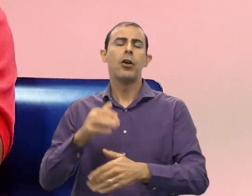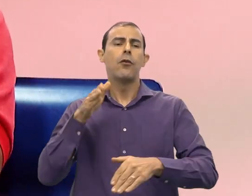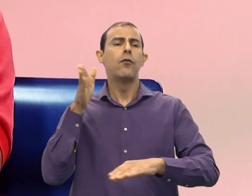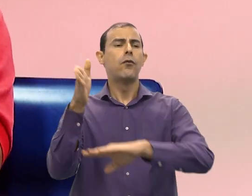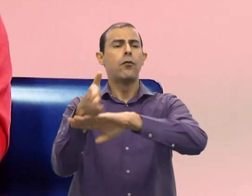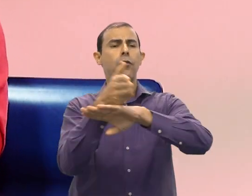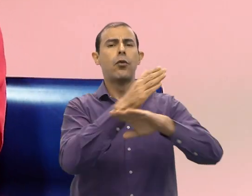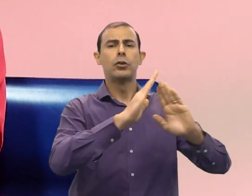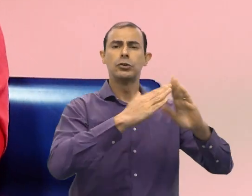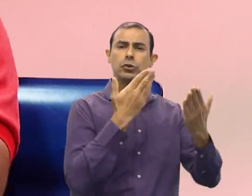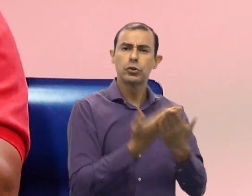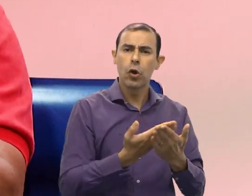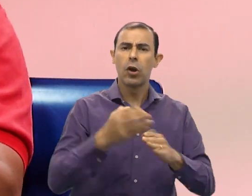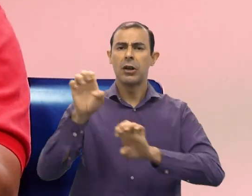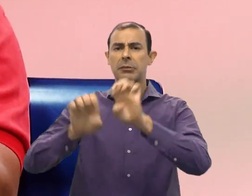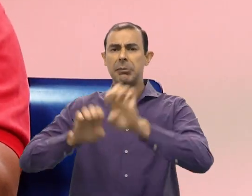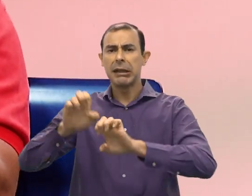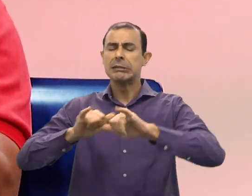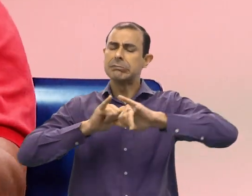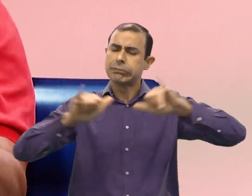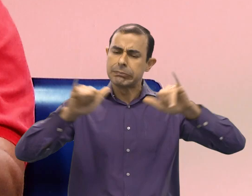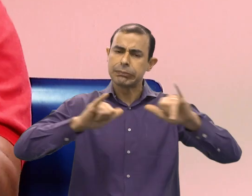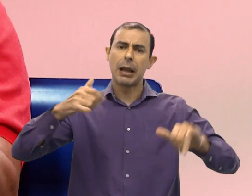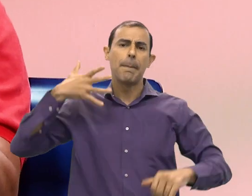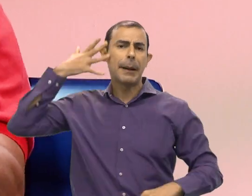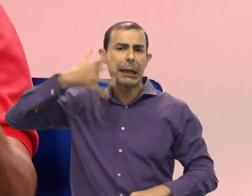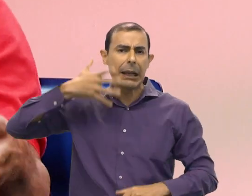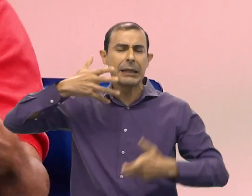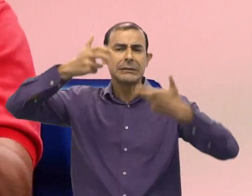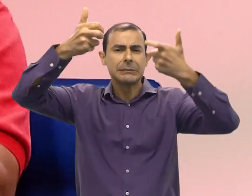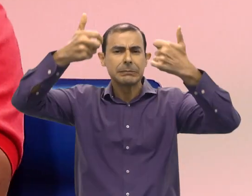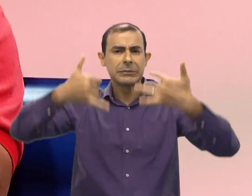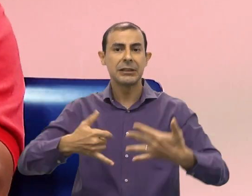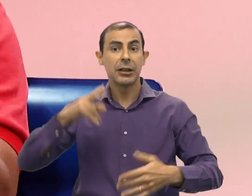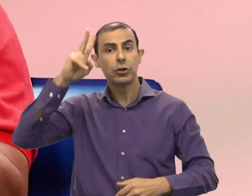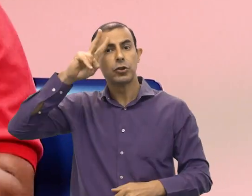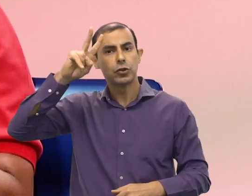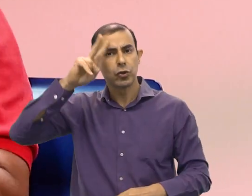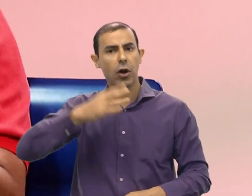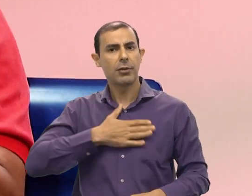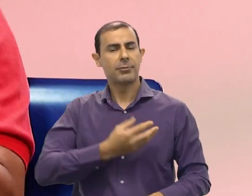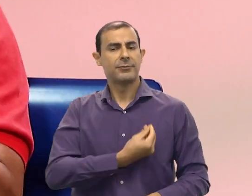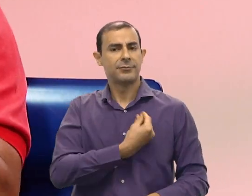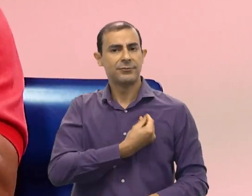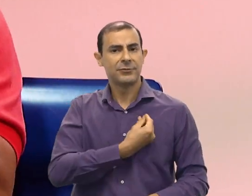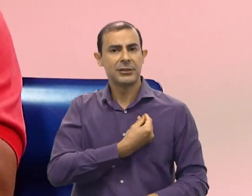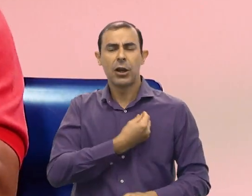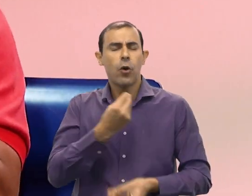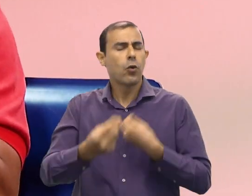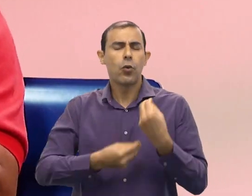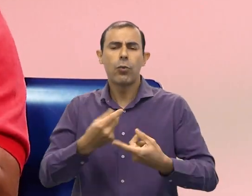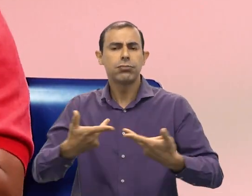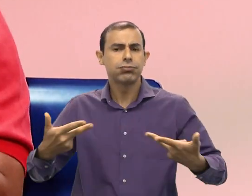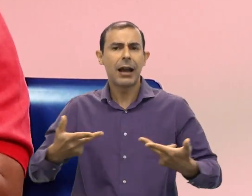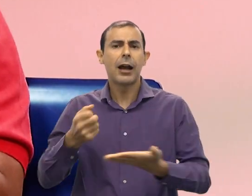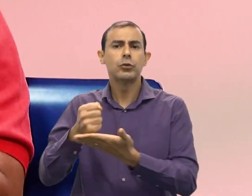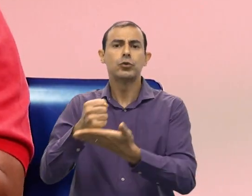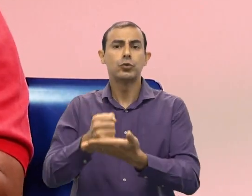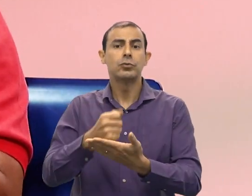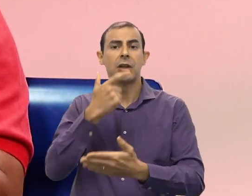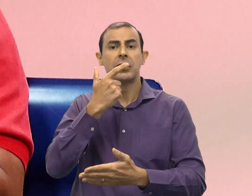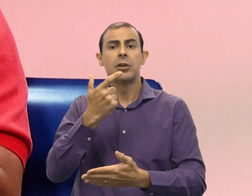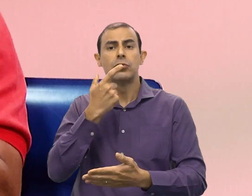que é verdade, sobre a doação de sangue e medula óssea, e principalmente com a história de um transplantado, que é a minha história, tentando sensibilizar o coração